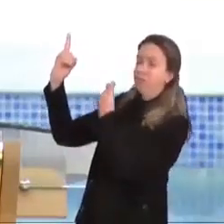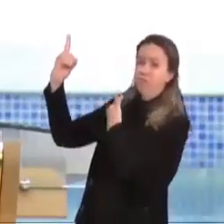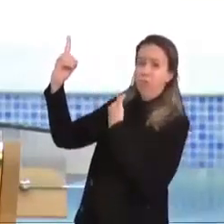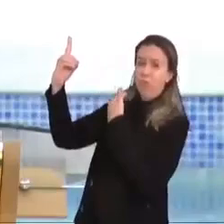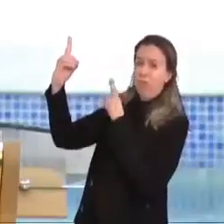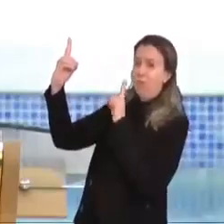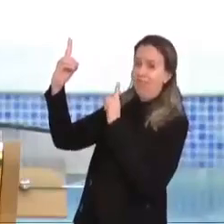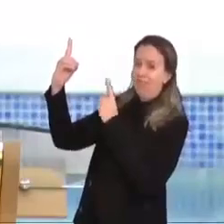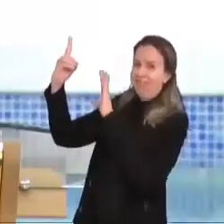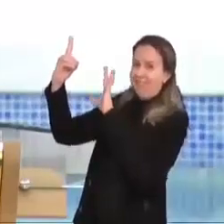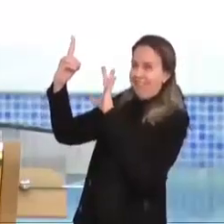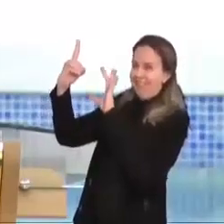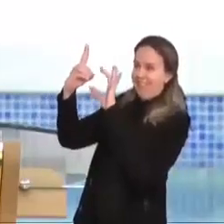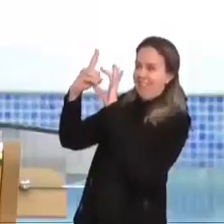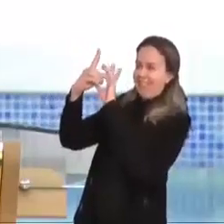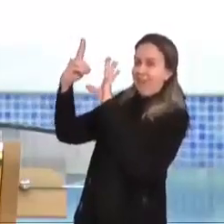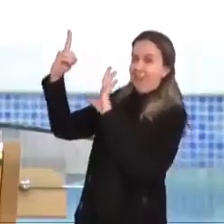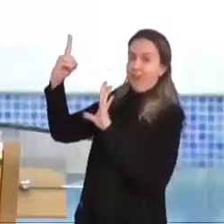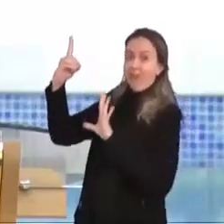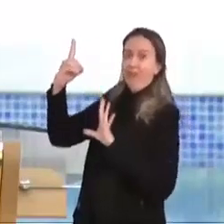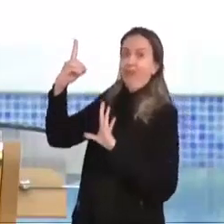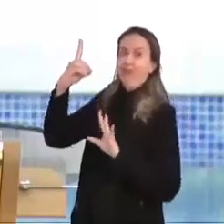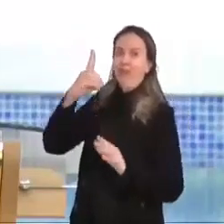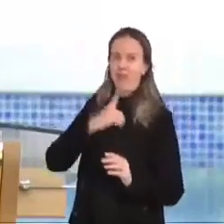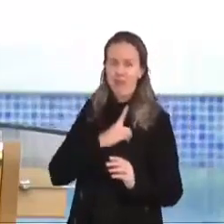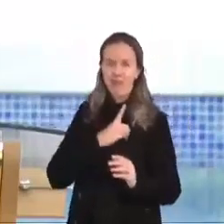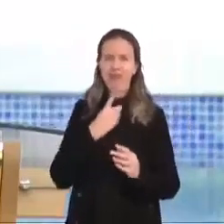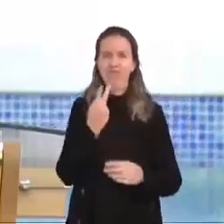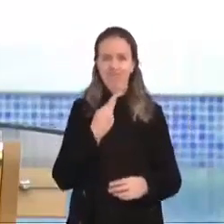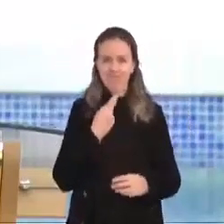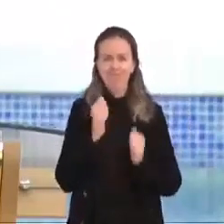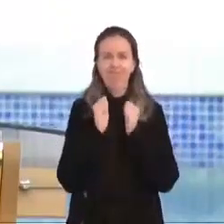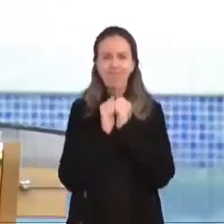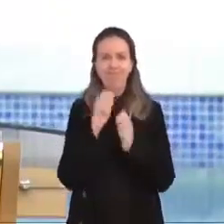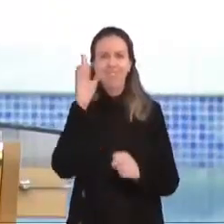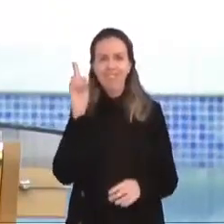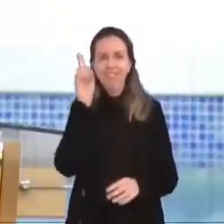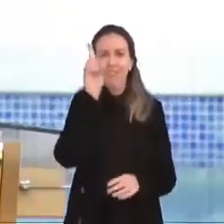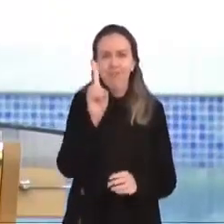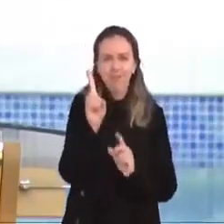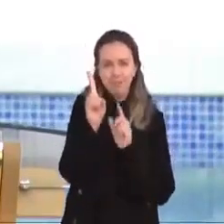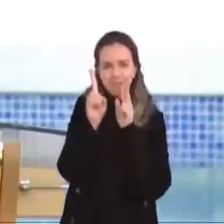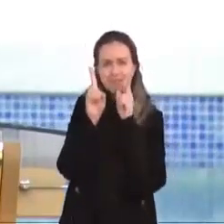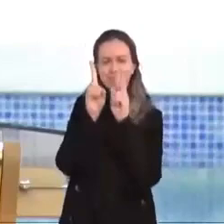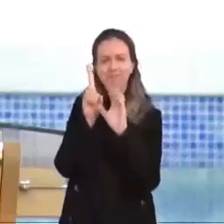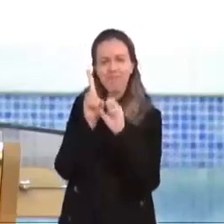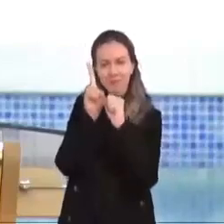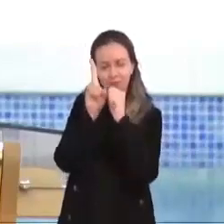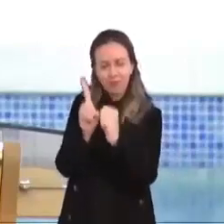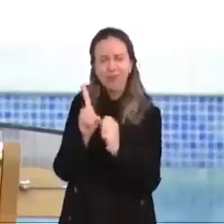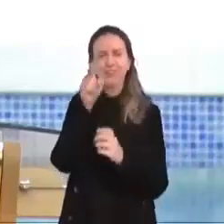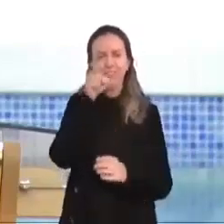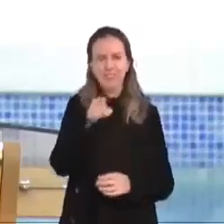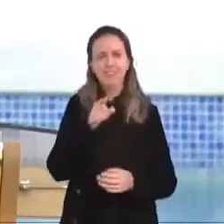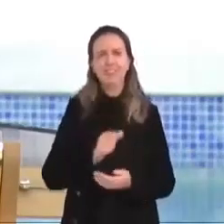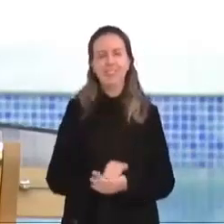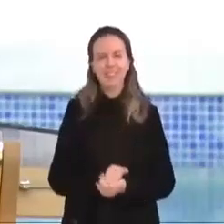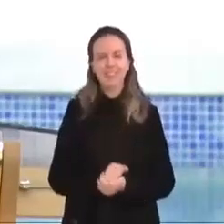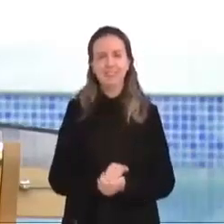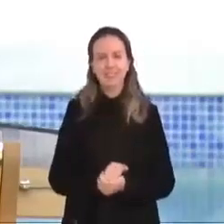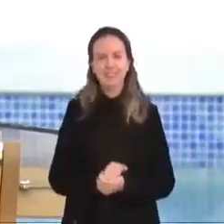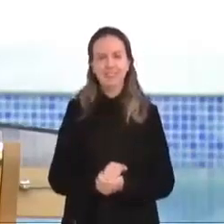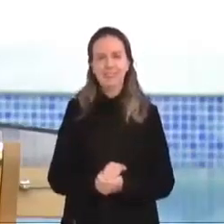onde você está. Mais do que isso, veio a palavra do Senhor a